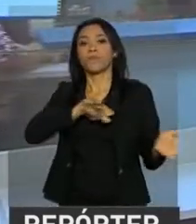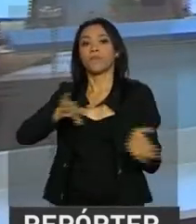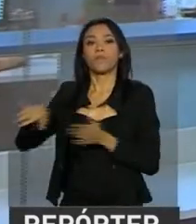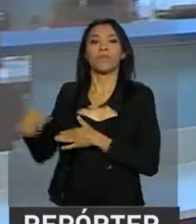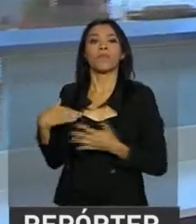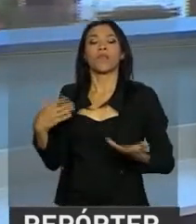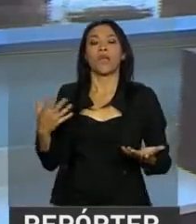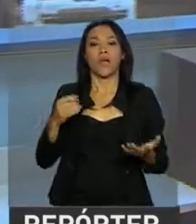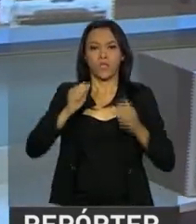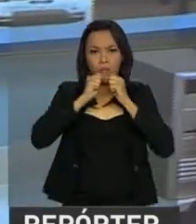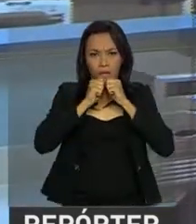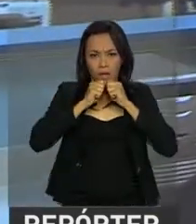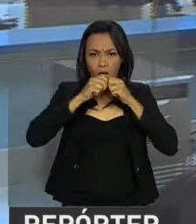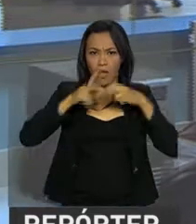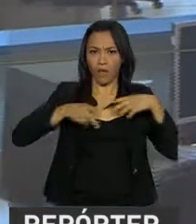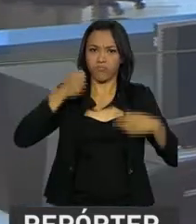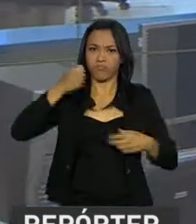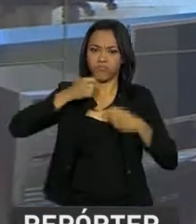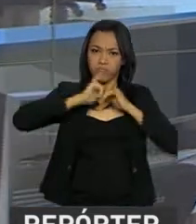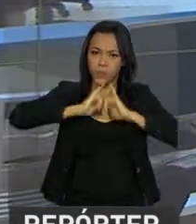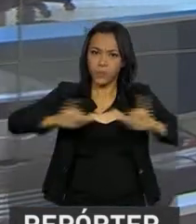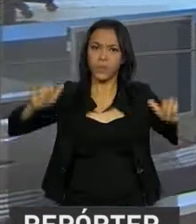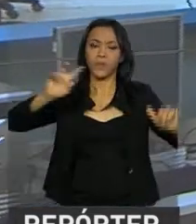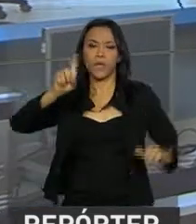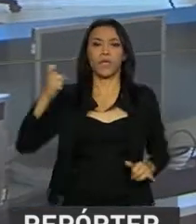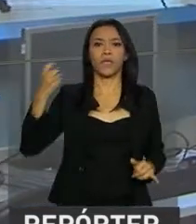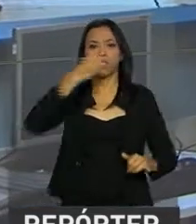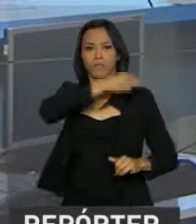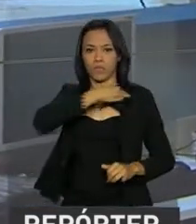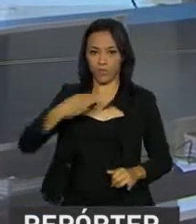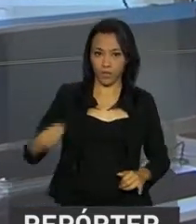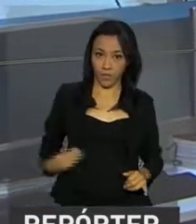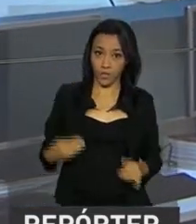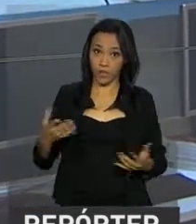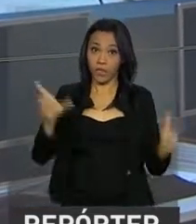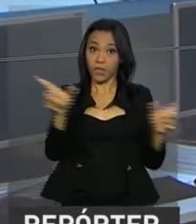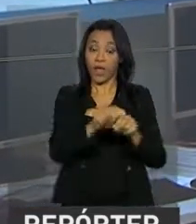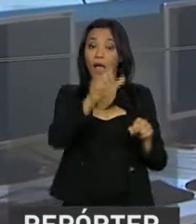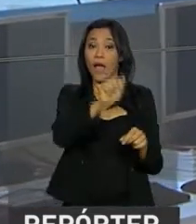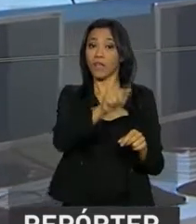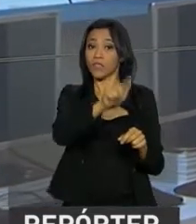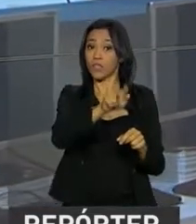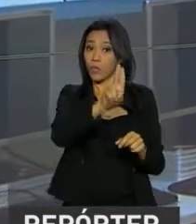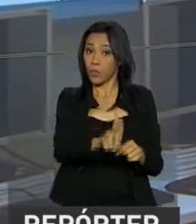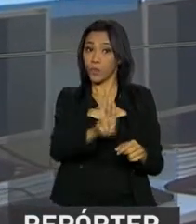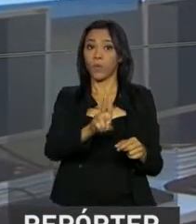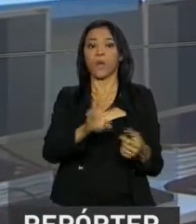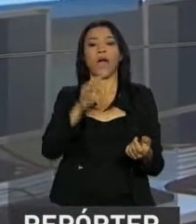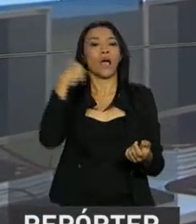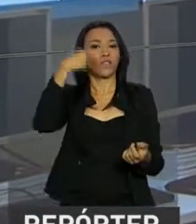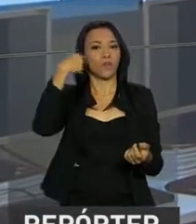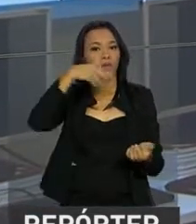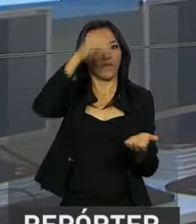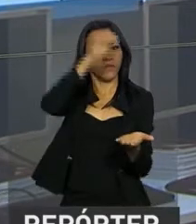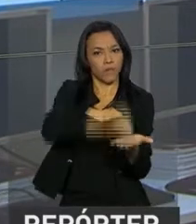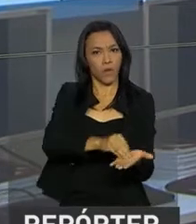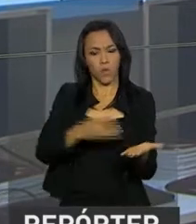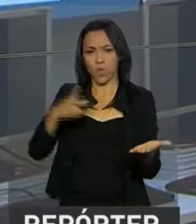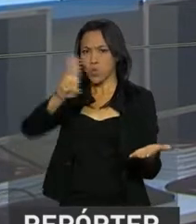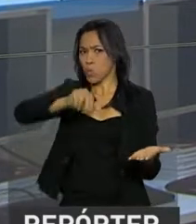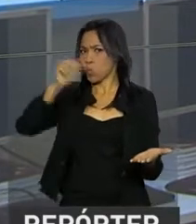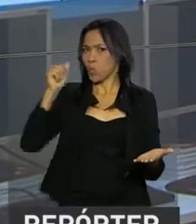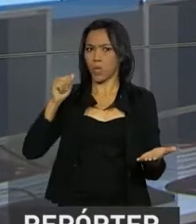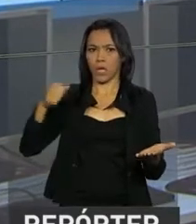do ex-ministro da Cultura, a advogada-geral da União, Gleice Mendonça, afirmou em nota que jamais recebeu orientações